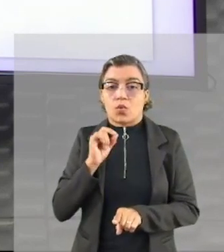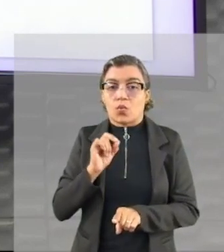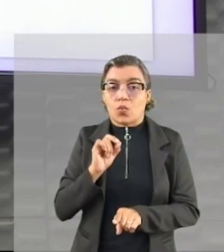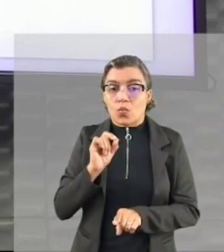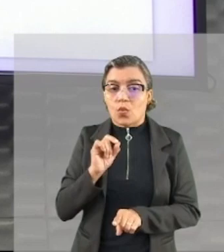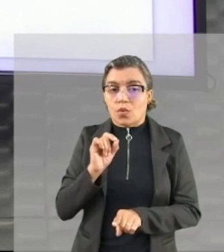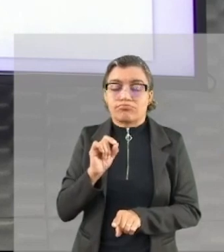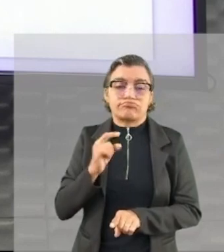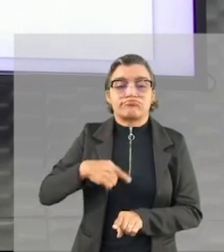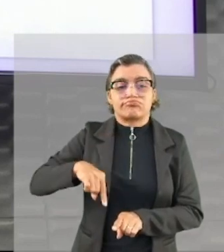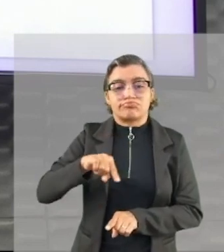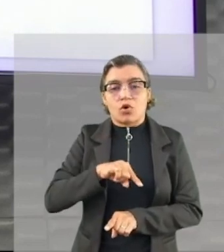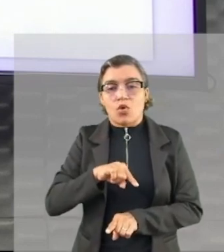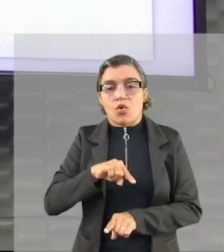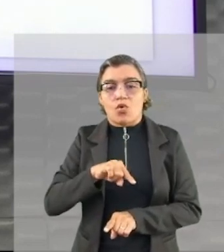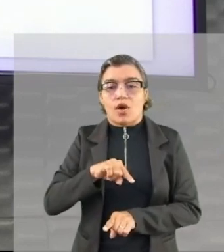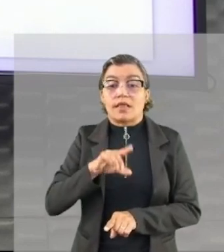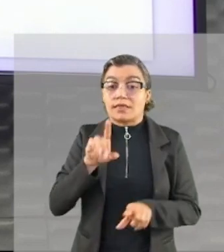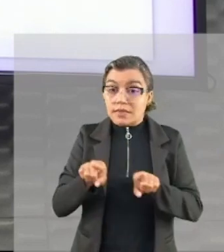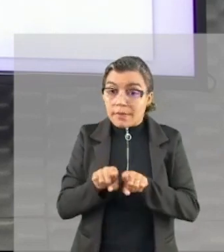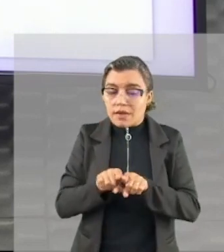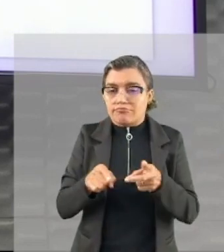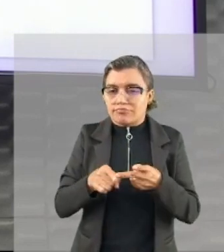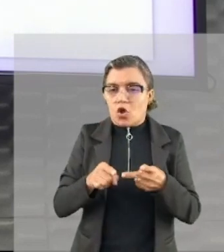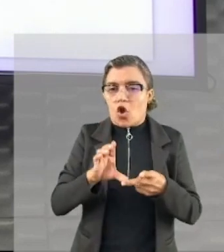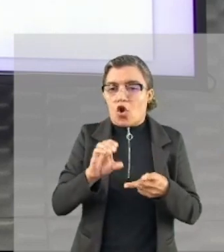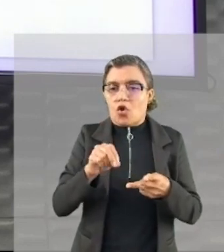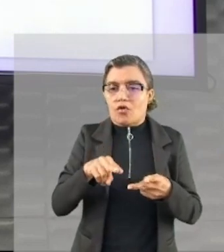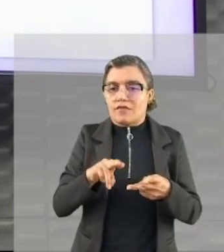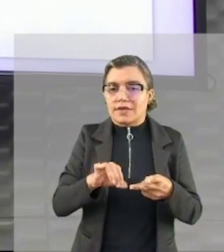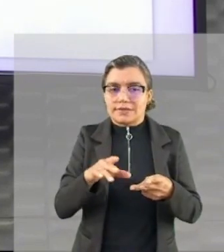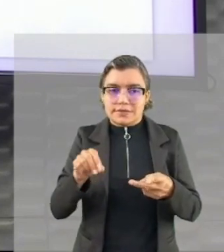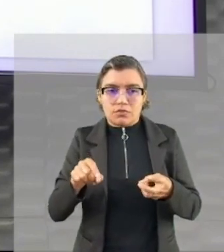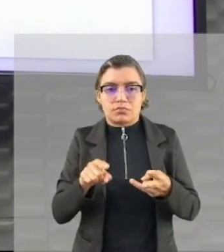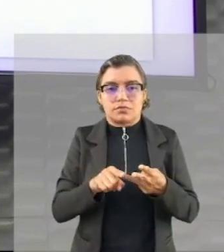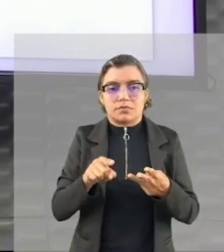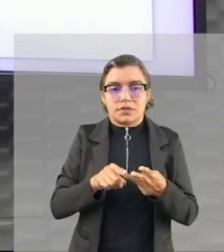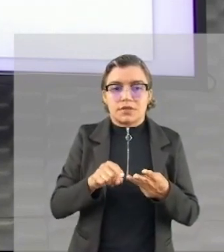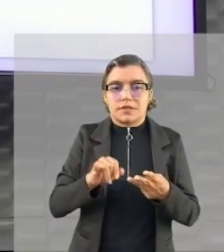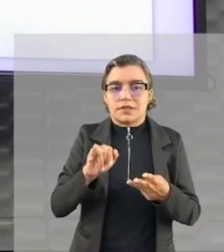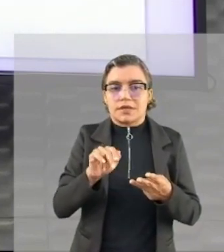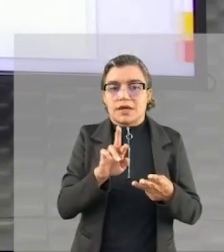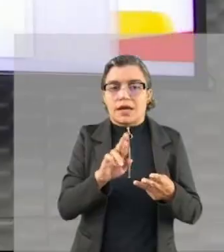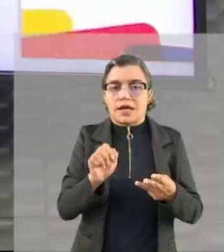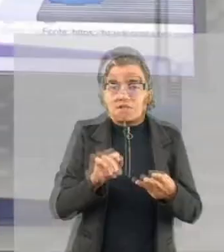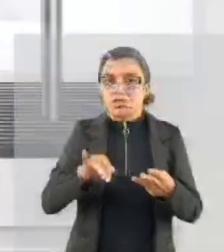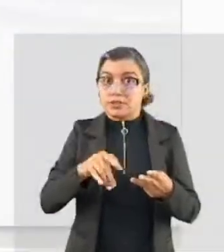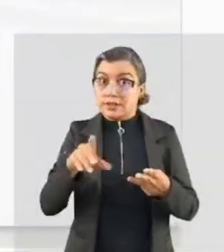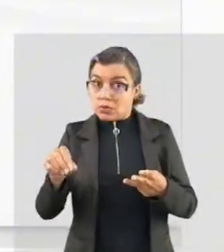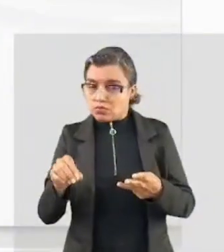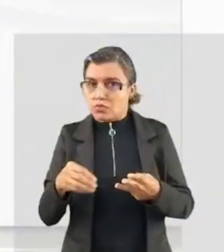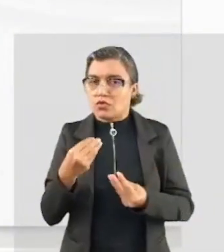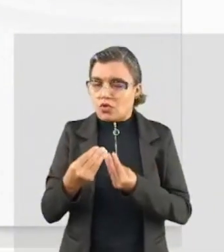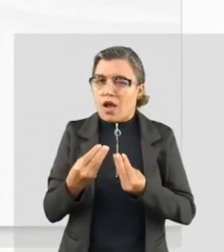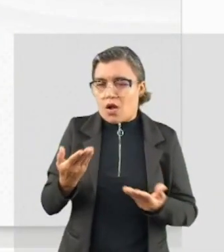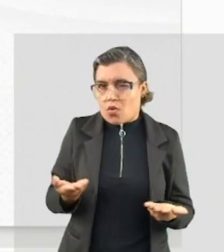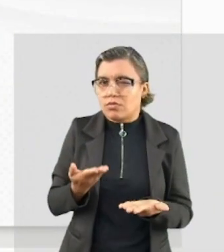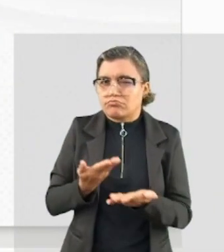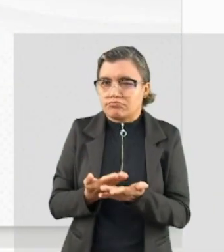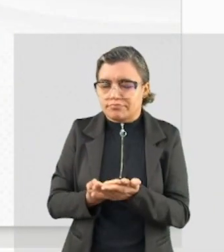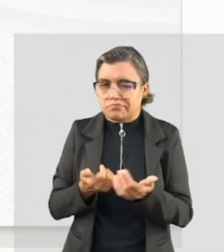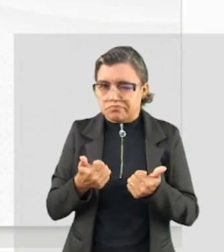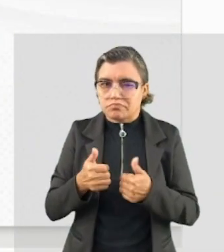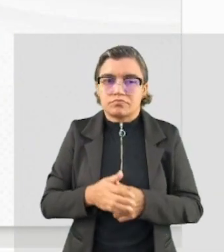ver como que ocorre essas 3. Beleza? Vamos agora para a